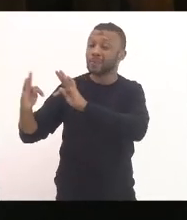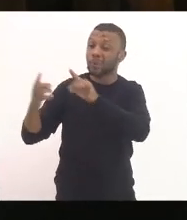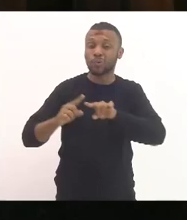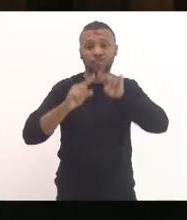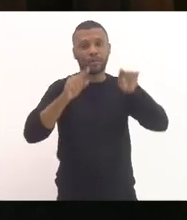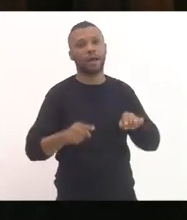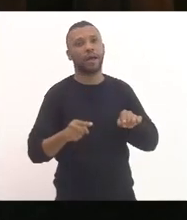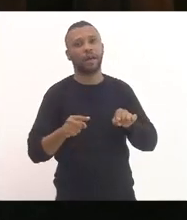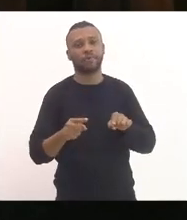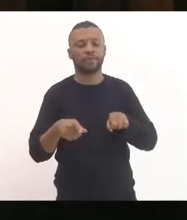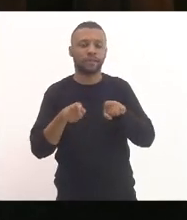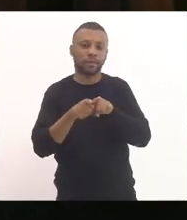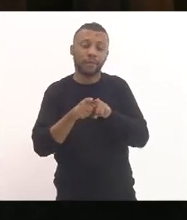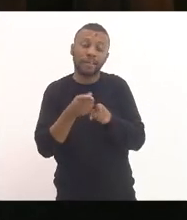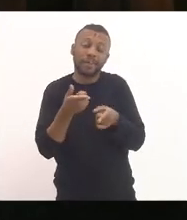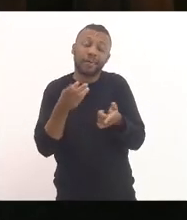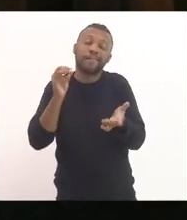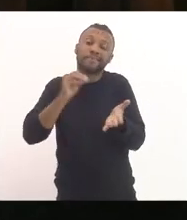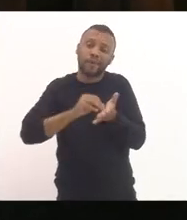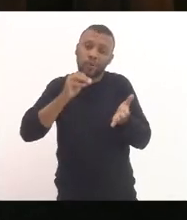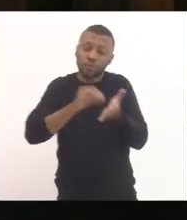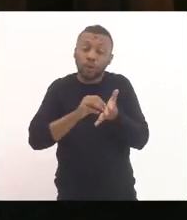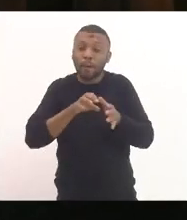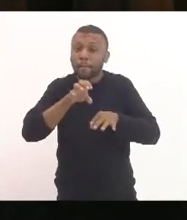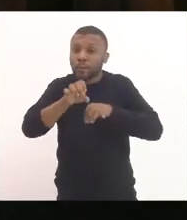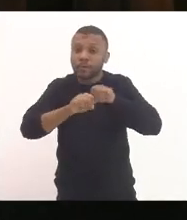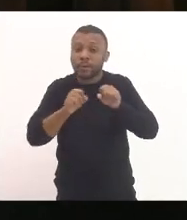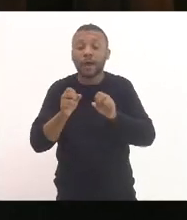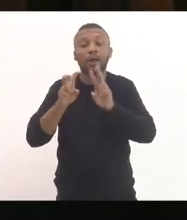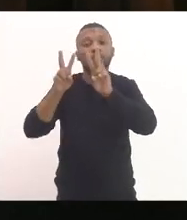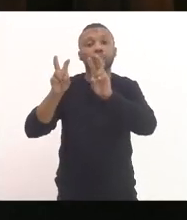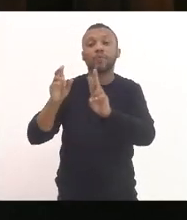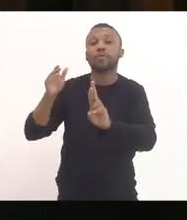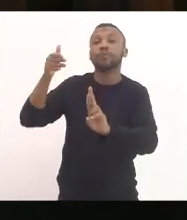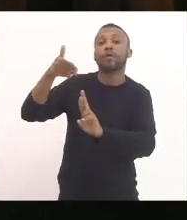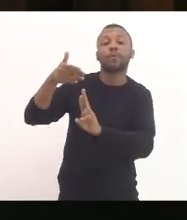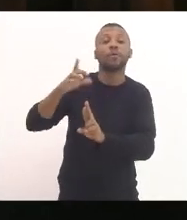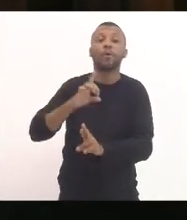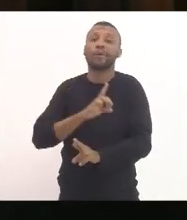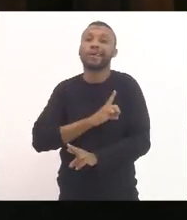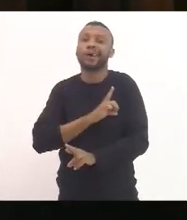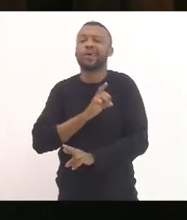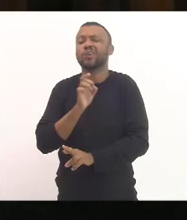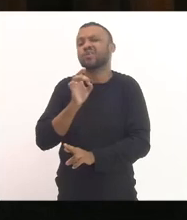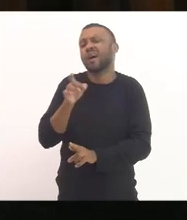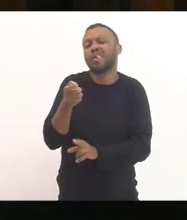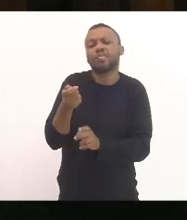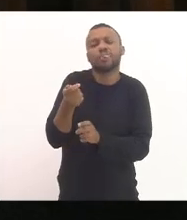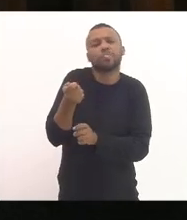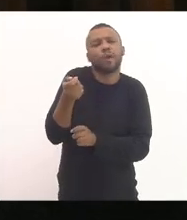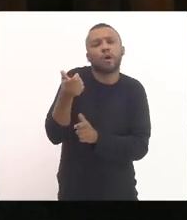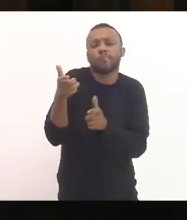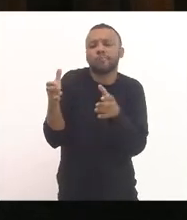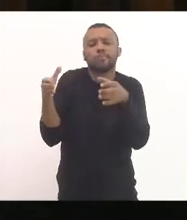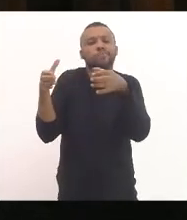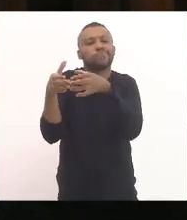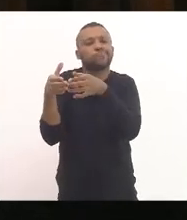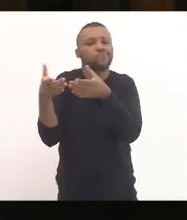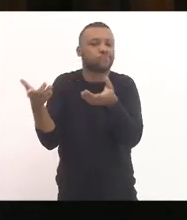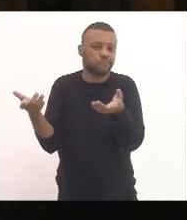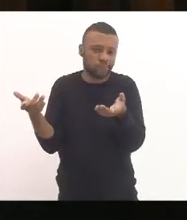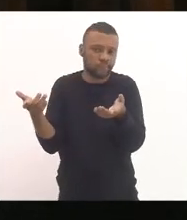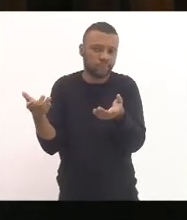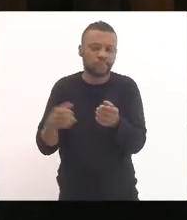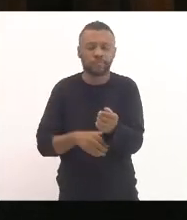na realidade também não buscou-se nada em referente aos Delegados a não ser uma meia dúzia palavra doce do presidente se deu pau